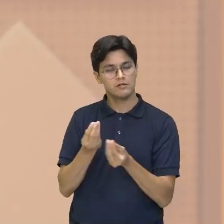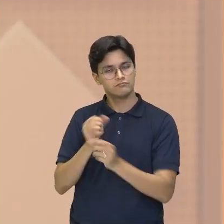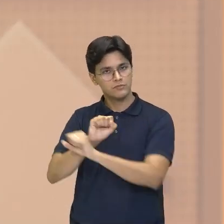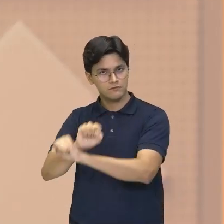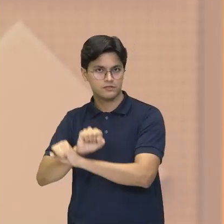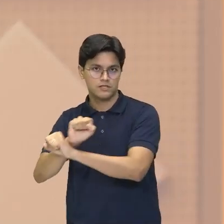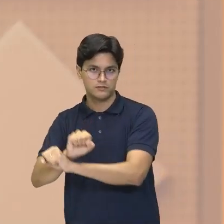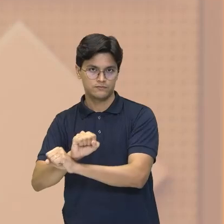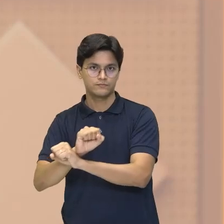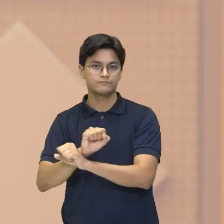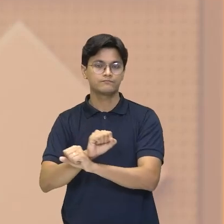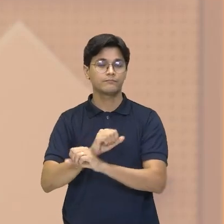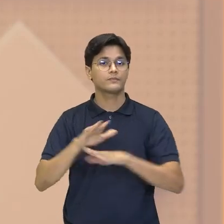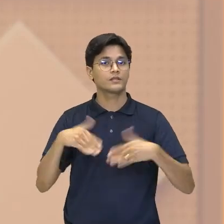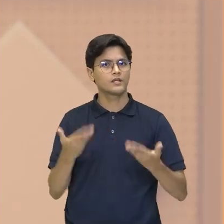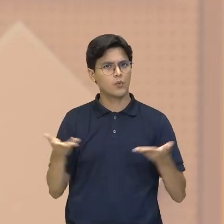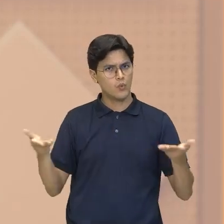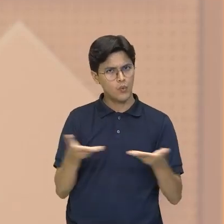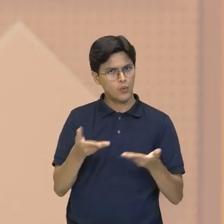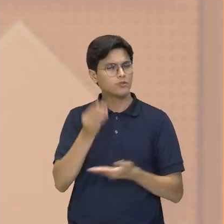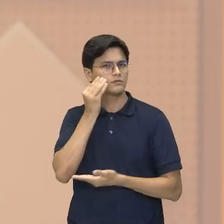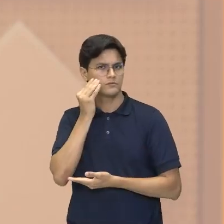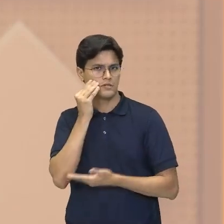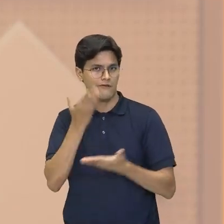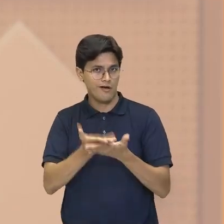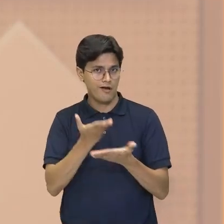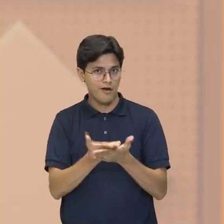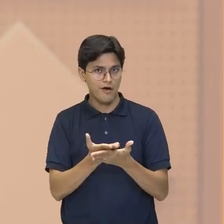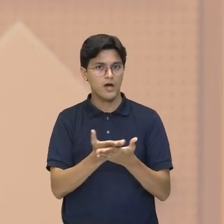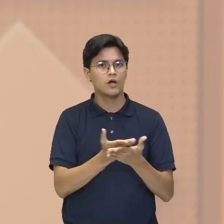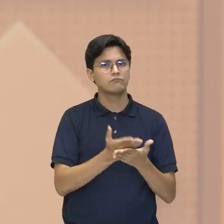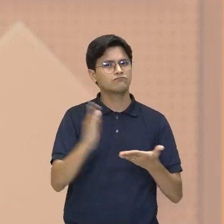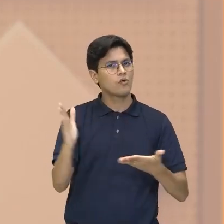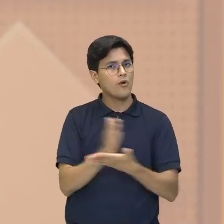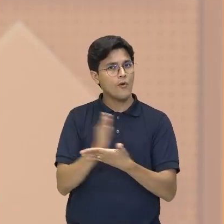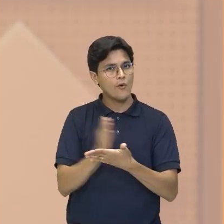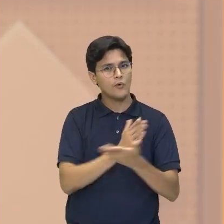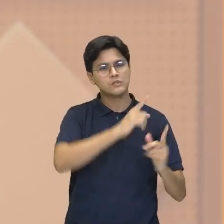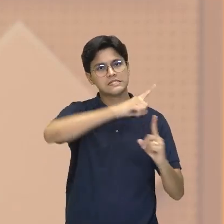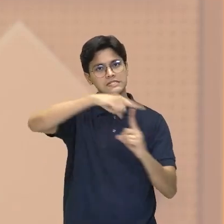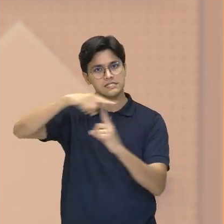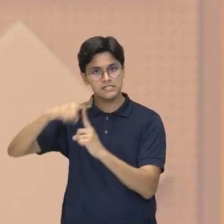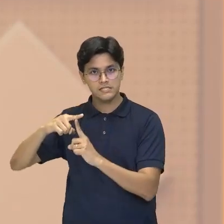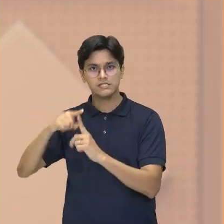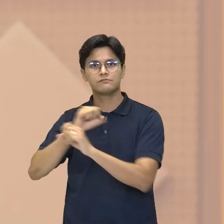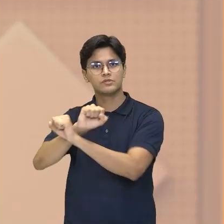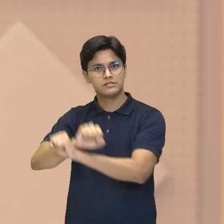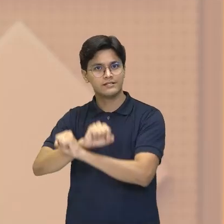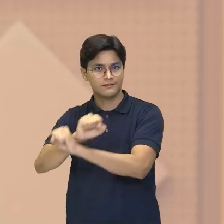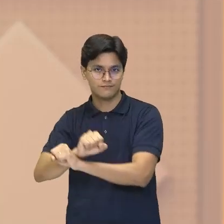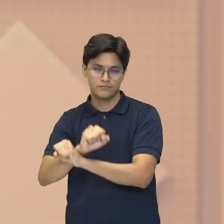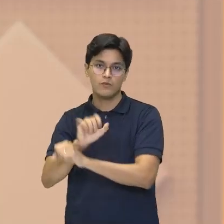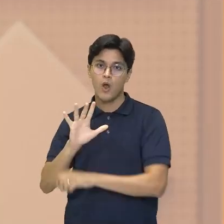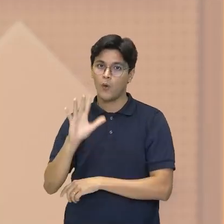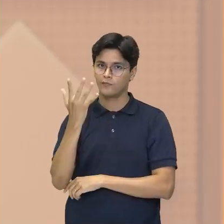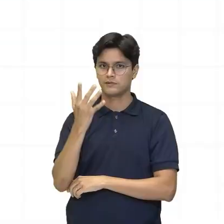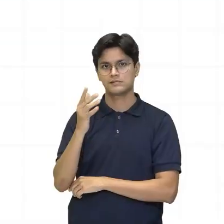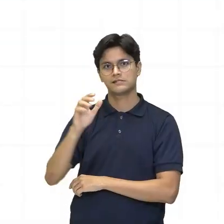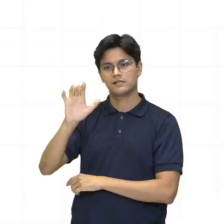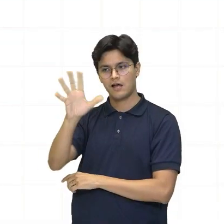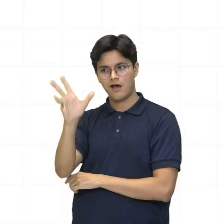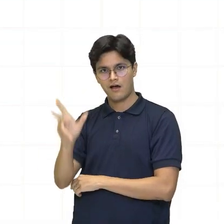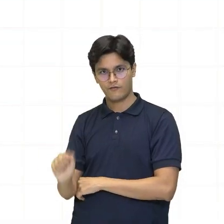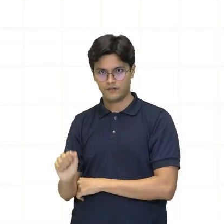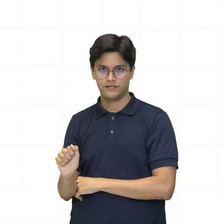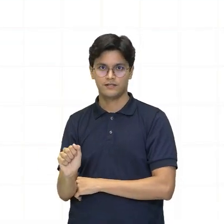vamos observar nesta aula alguns tipos de escravização presentes na África. Então, vamos lá.